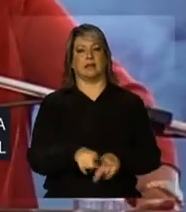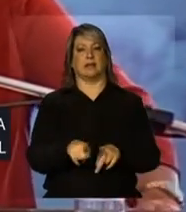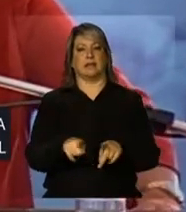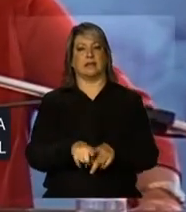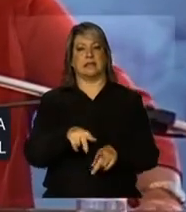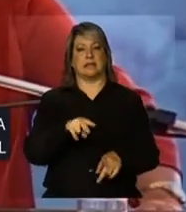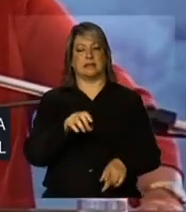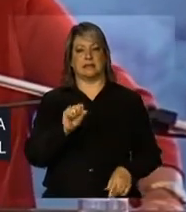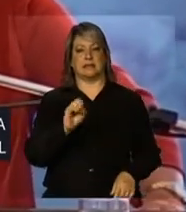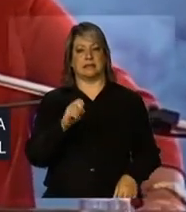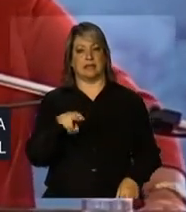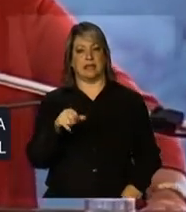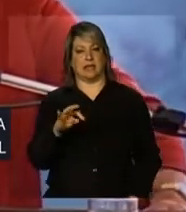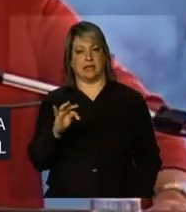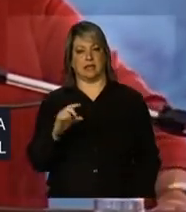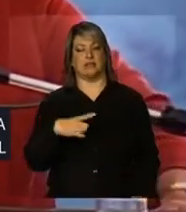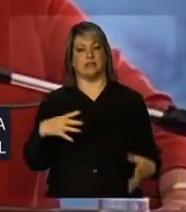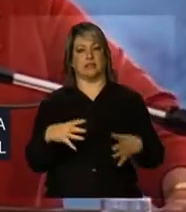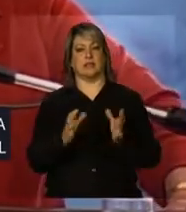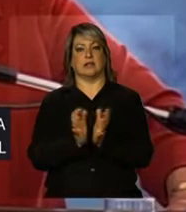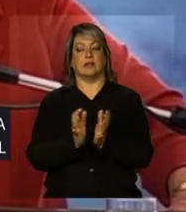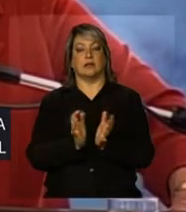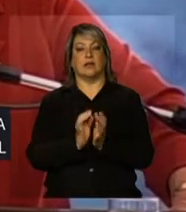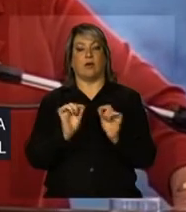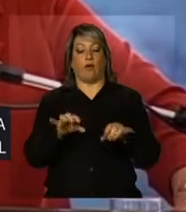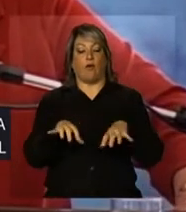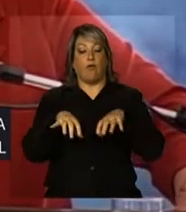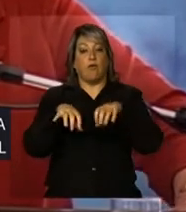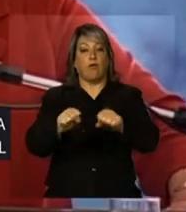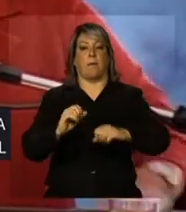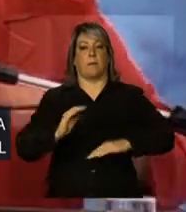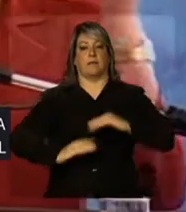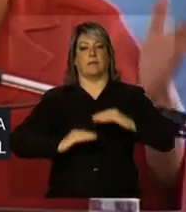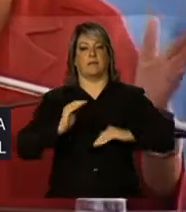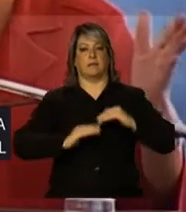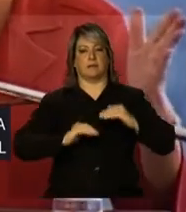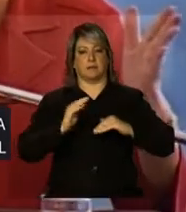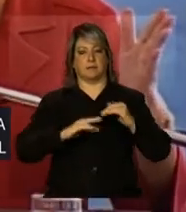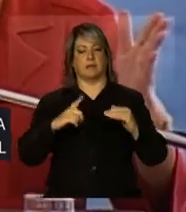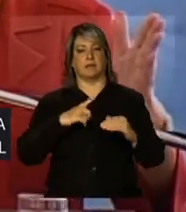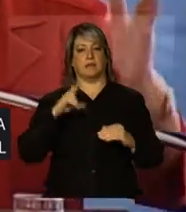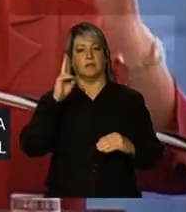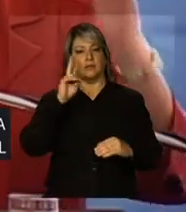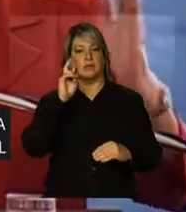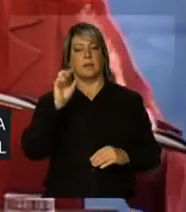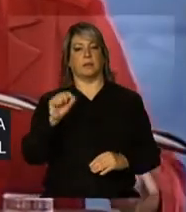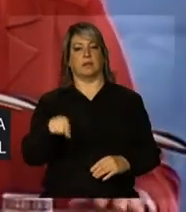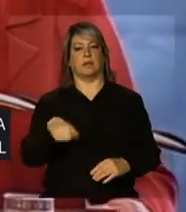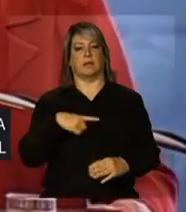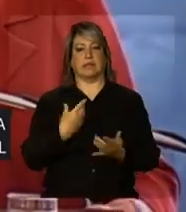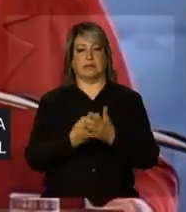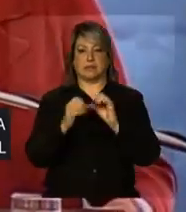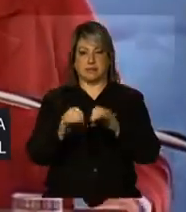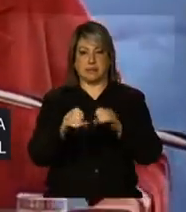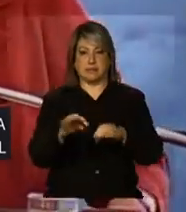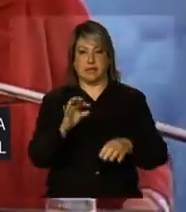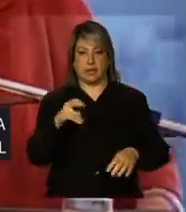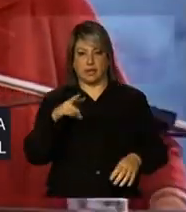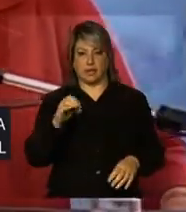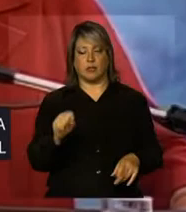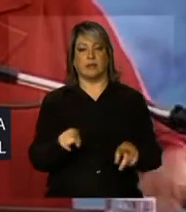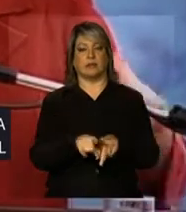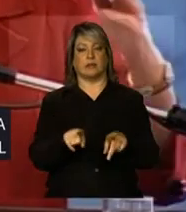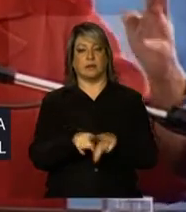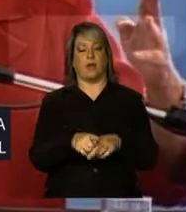SENAT a formação profissional tanto no que se refere ao ensino técnico